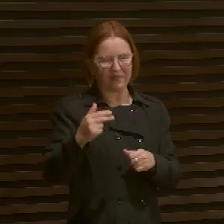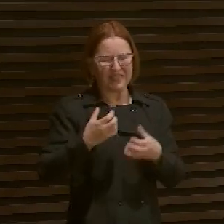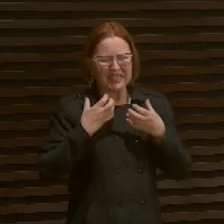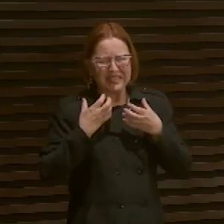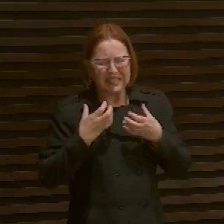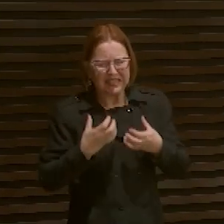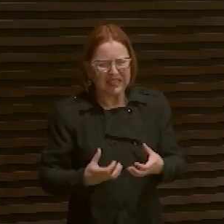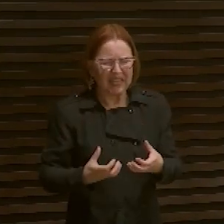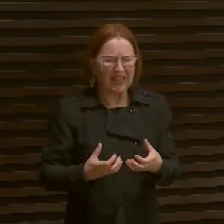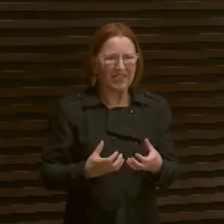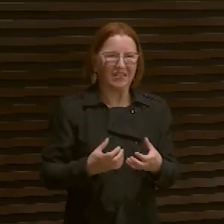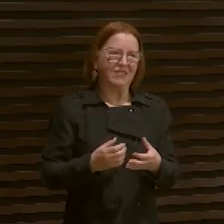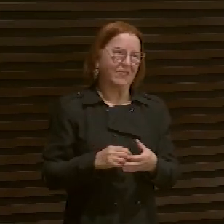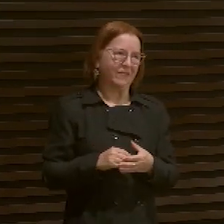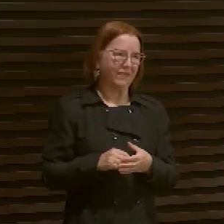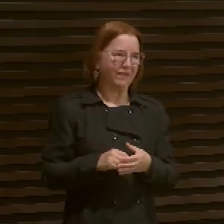Cansaço, férias frustradas,